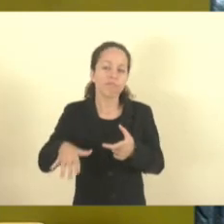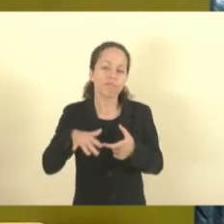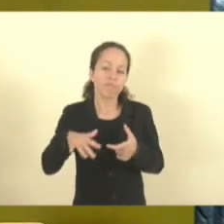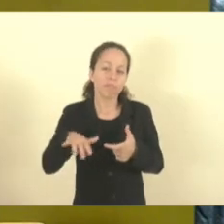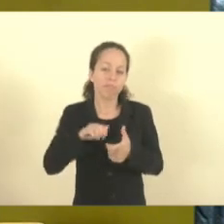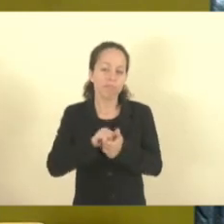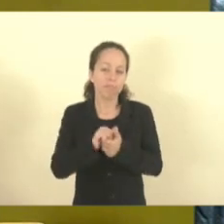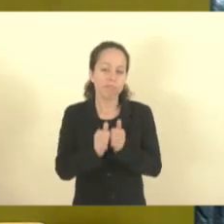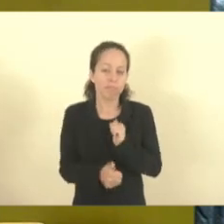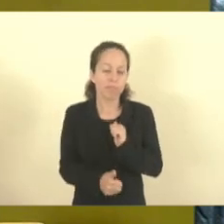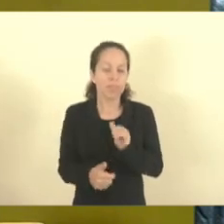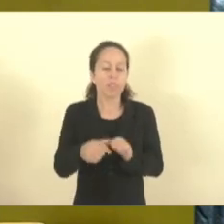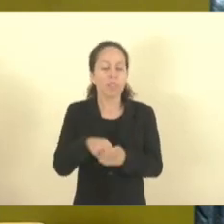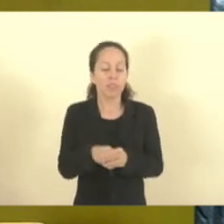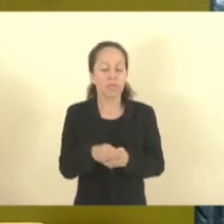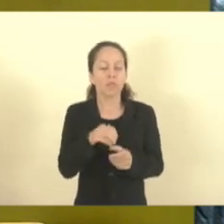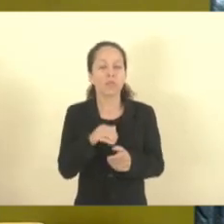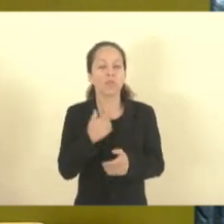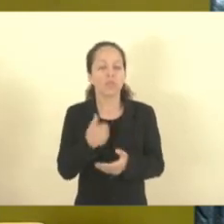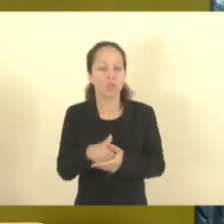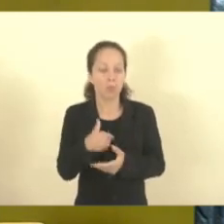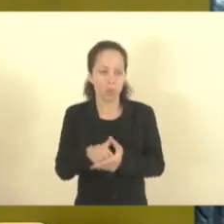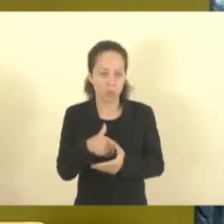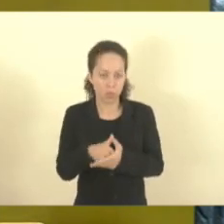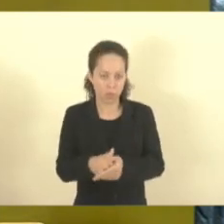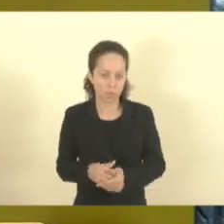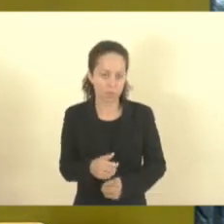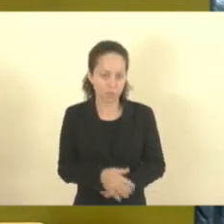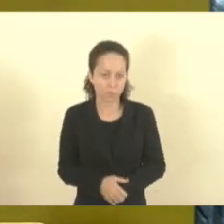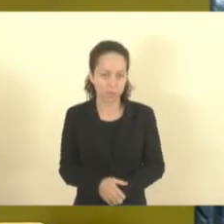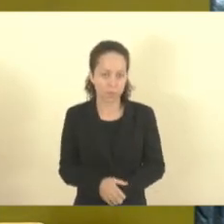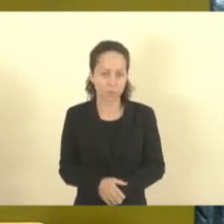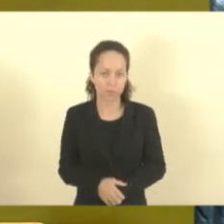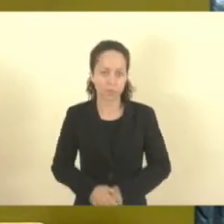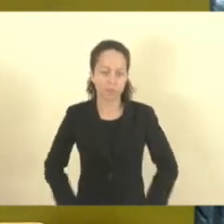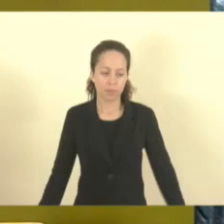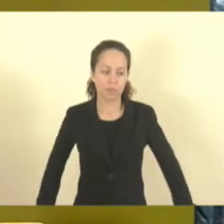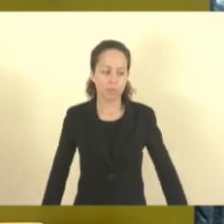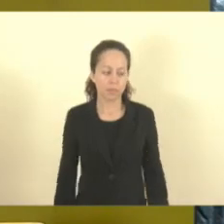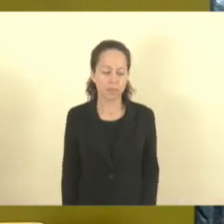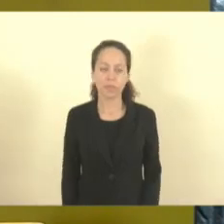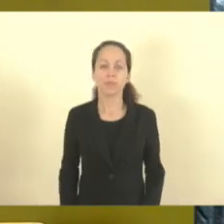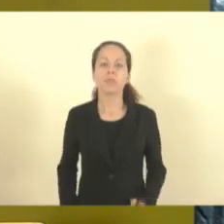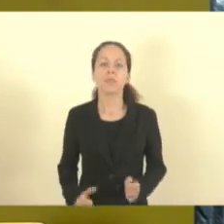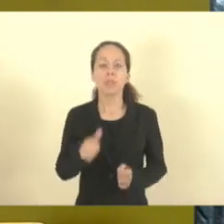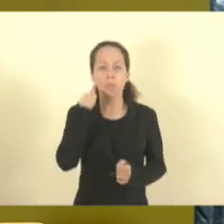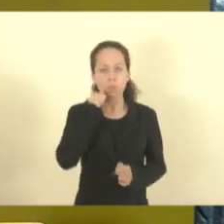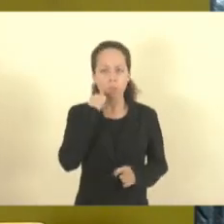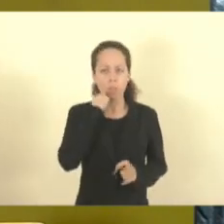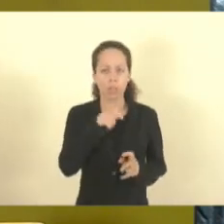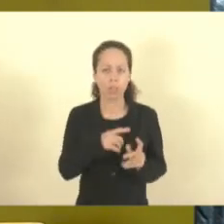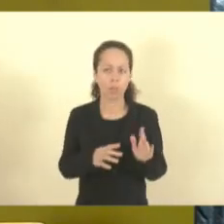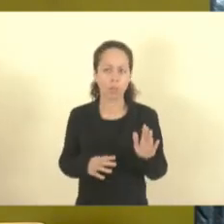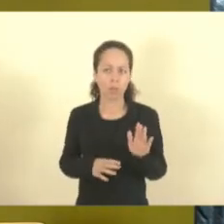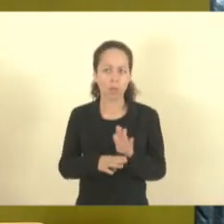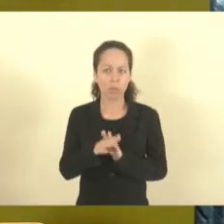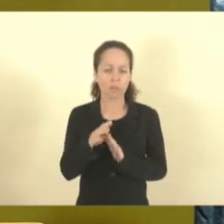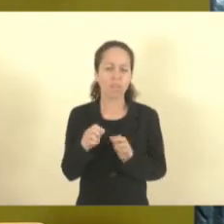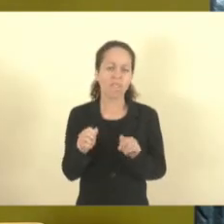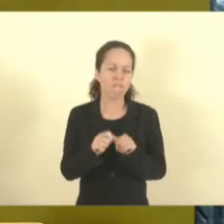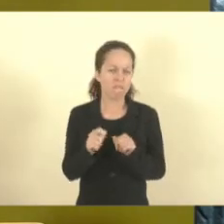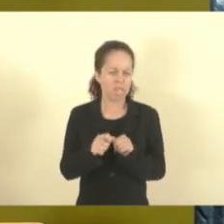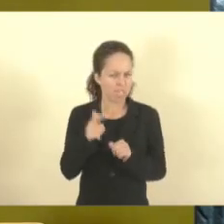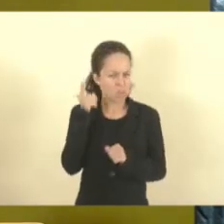esporte no futebol, que é onde as mulheres estão crescendo e dando, jogando um